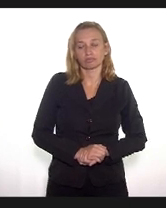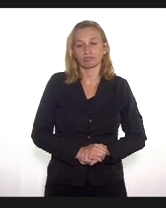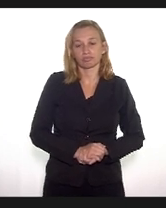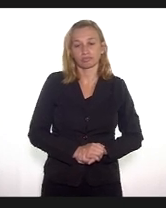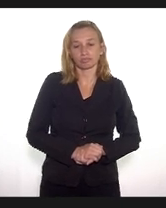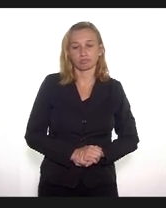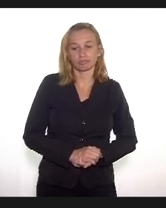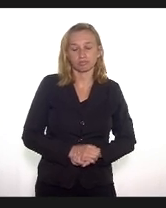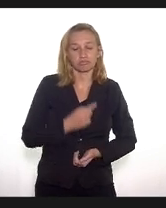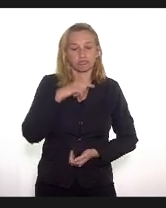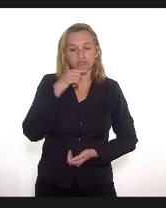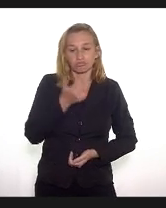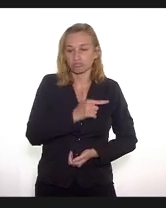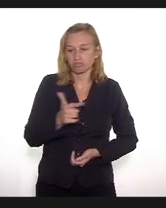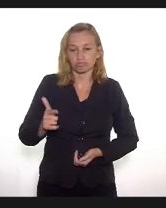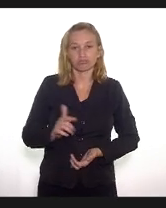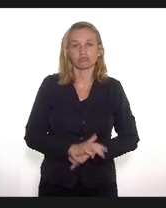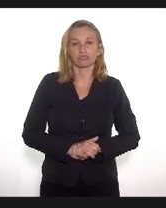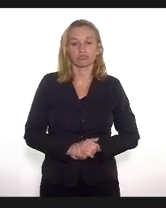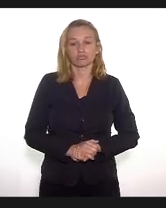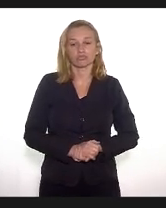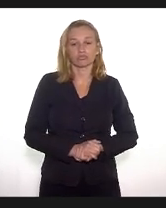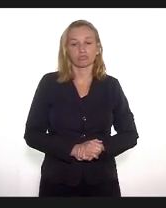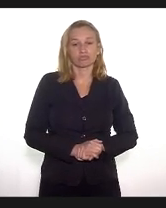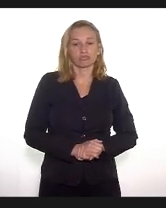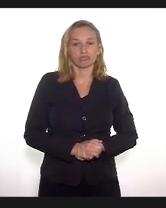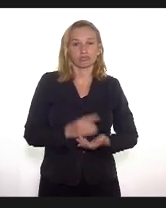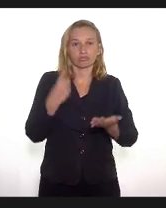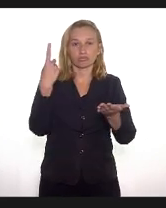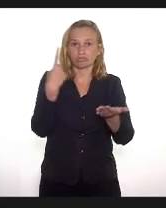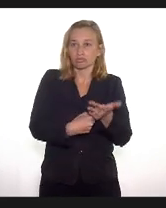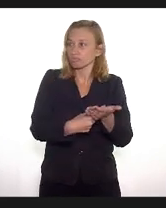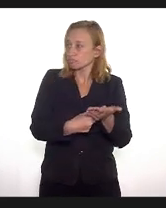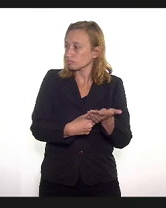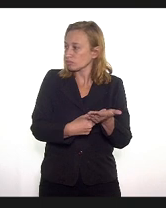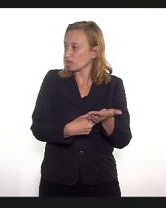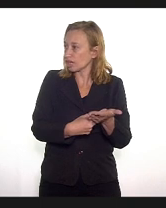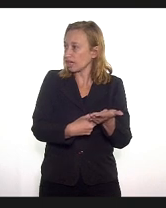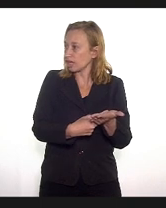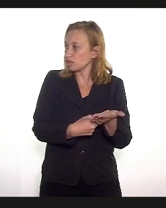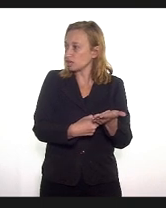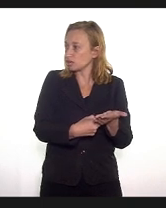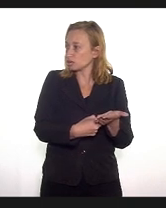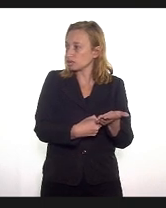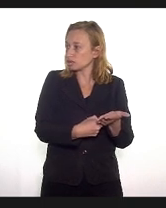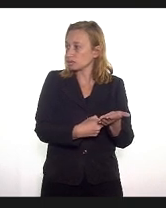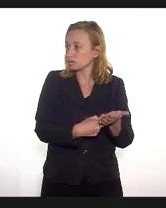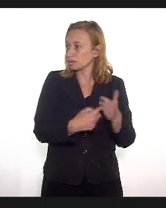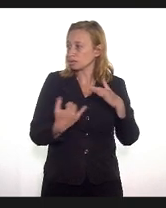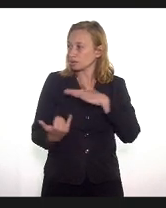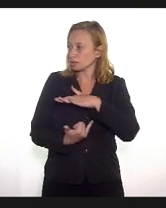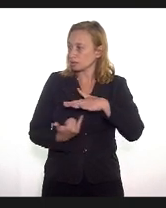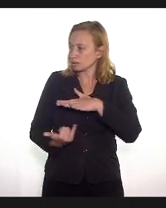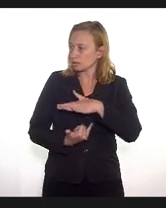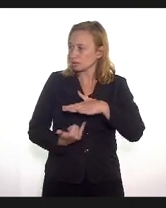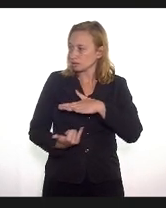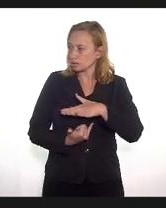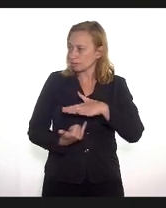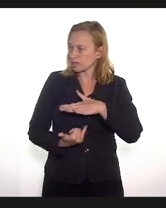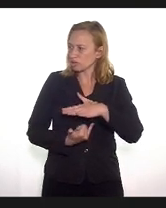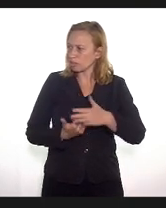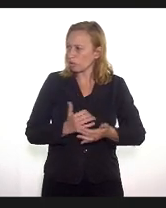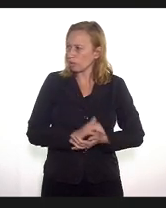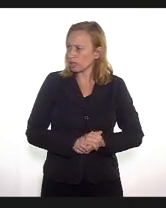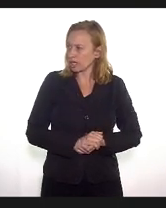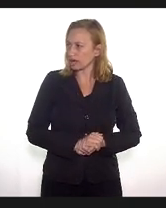não resta qualquer dúvida que estão comprometidas tanto com a instituição quanto com a educação de